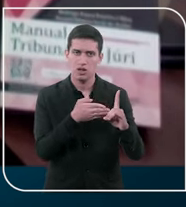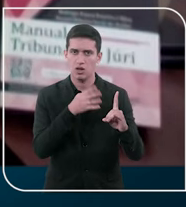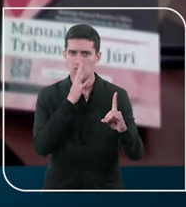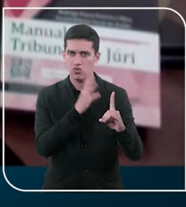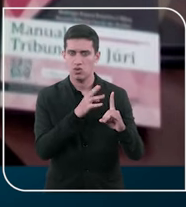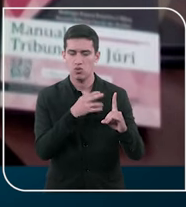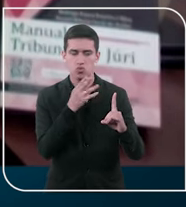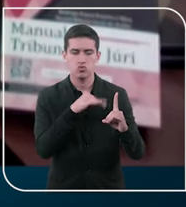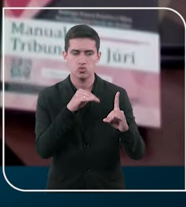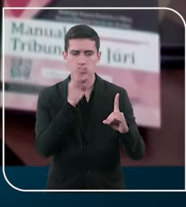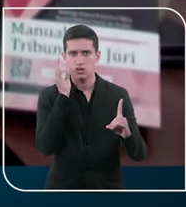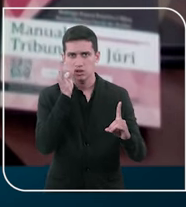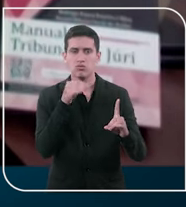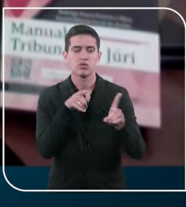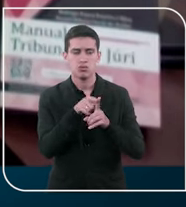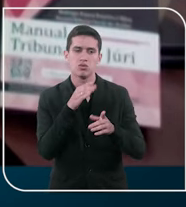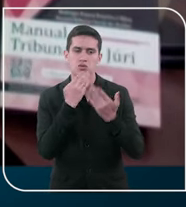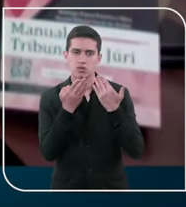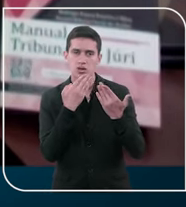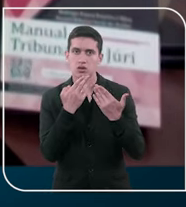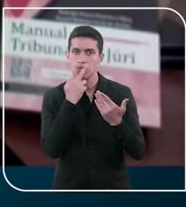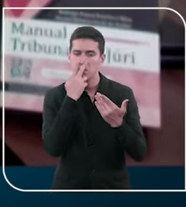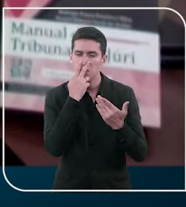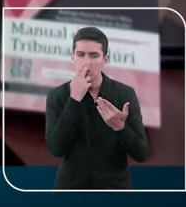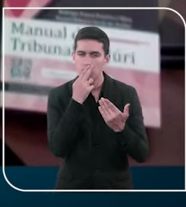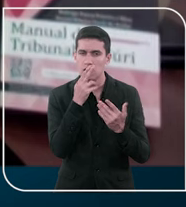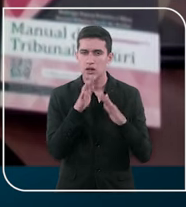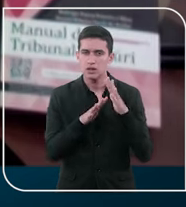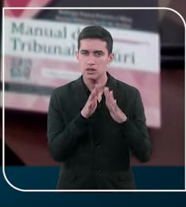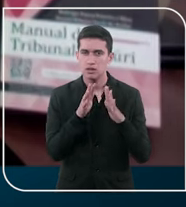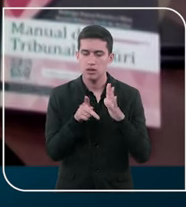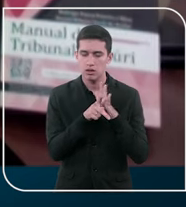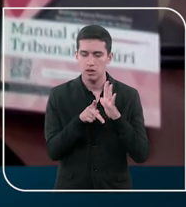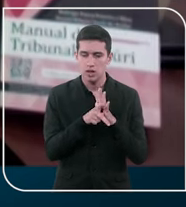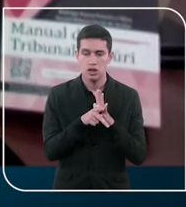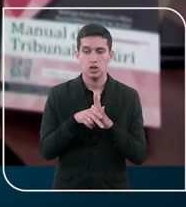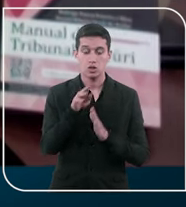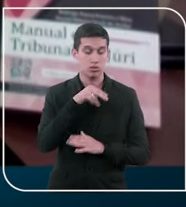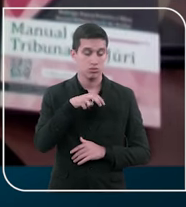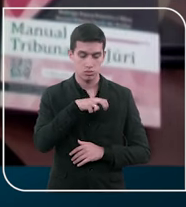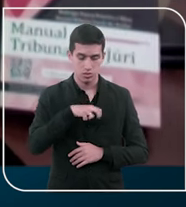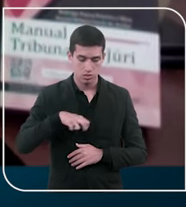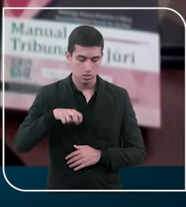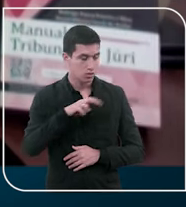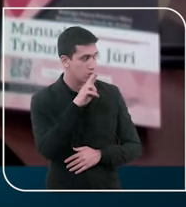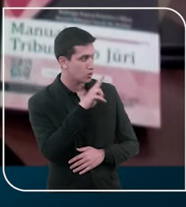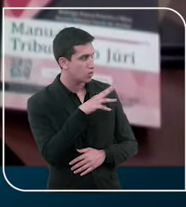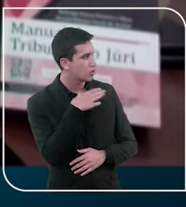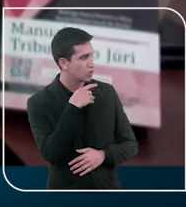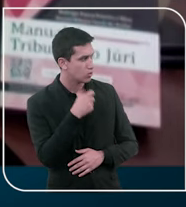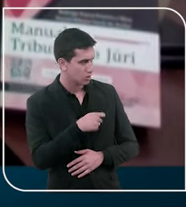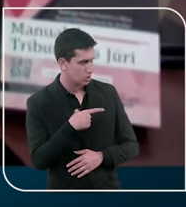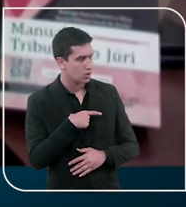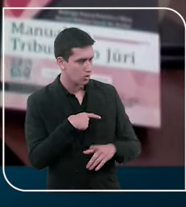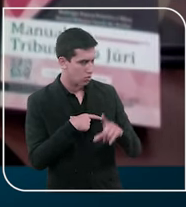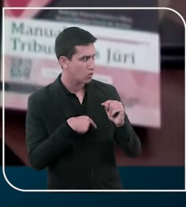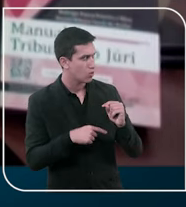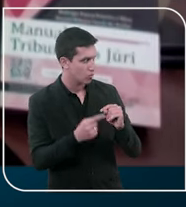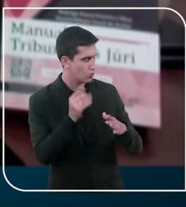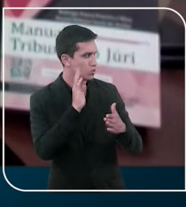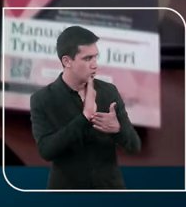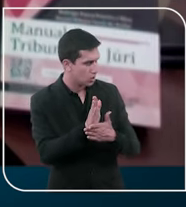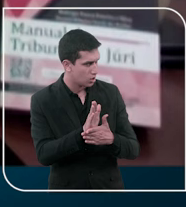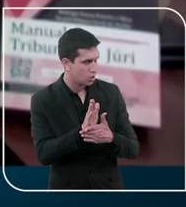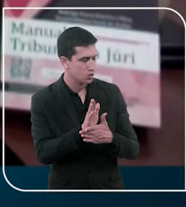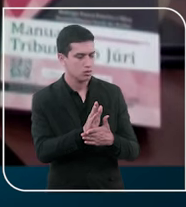testemunhas de acusação, que isso transmite, mesmo que de uma forma inconsciente aos jurados, que o juiz tem um lado.